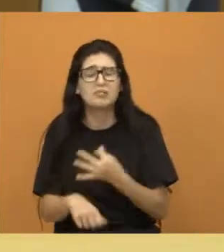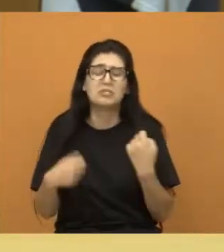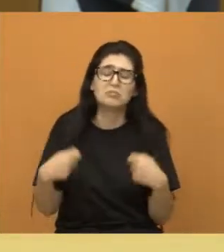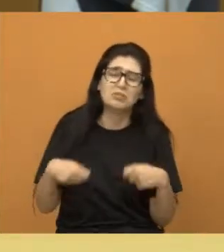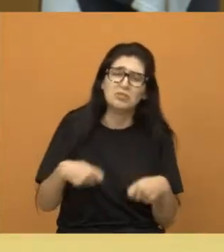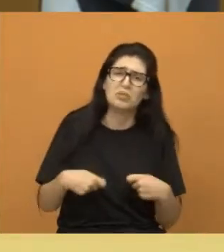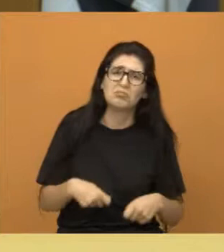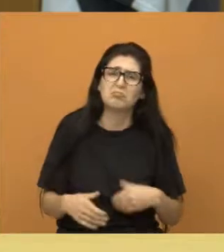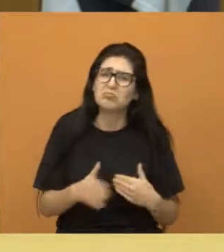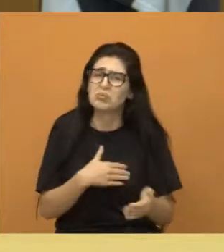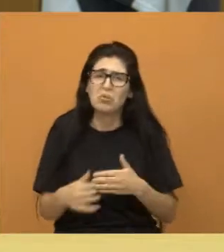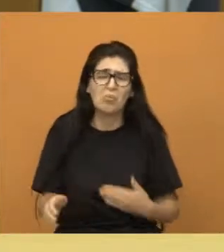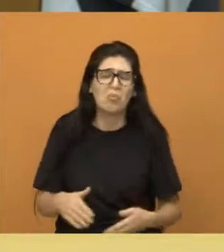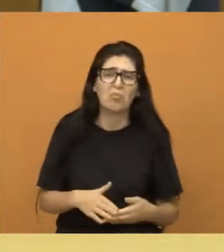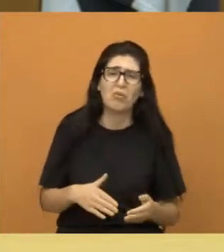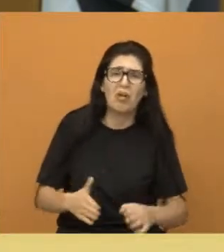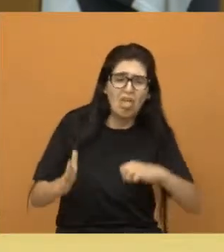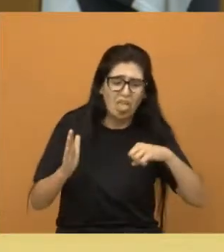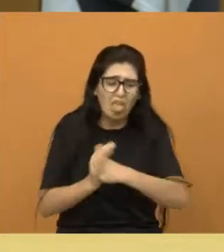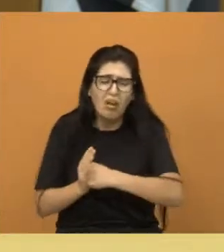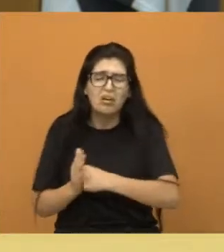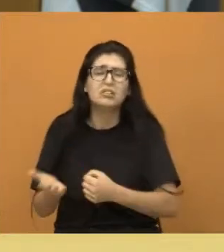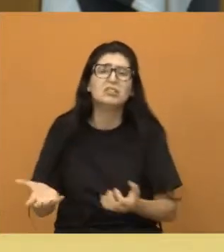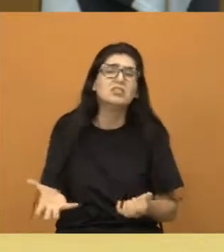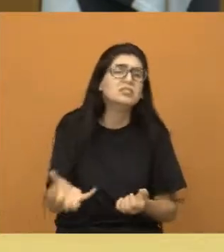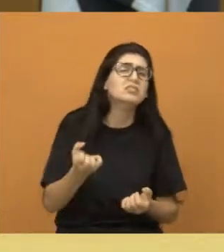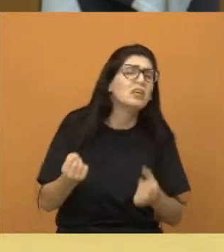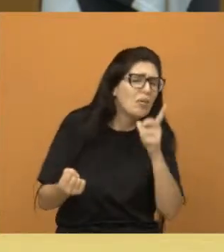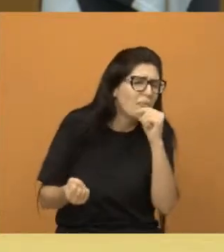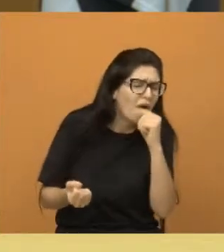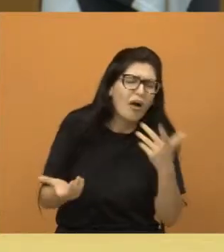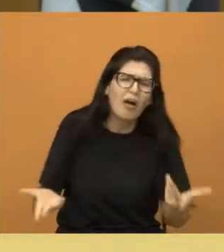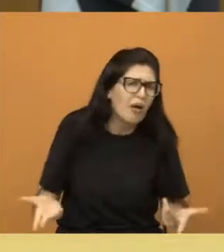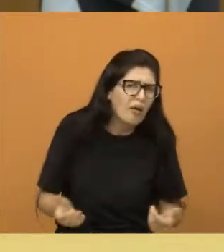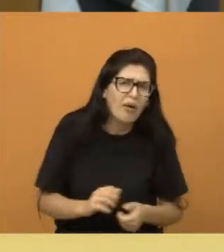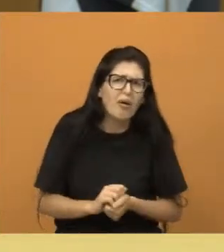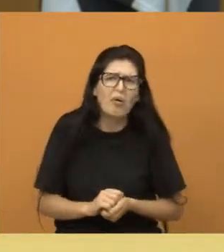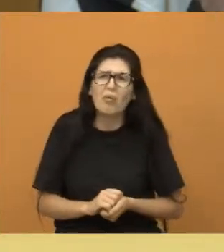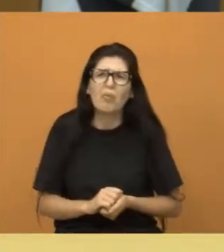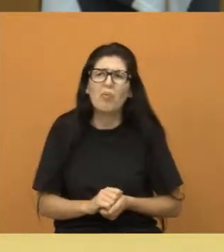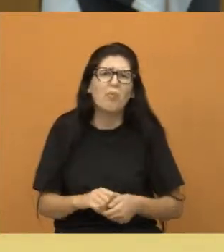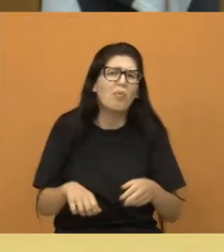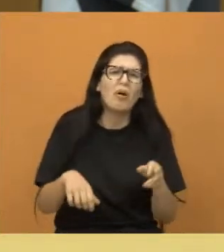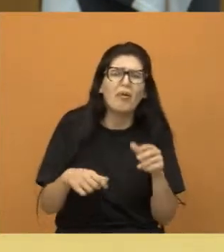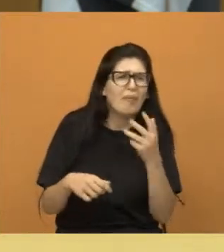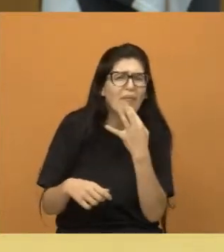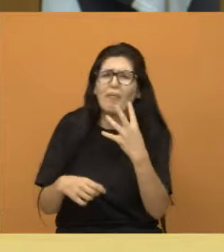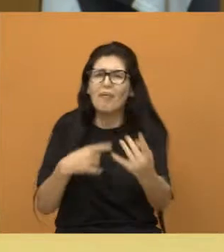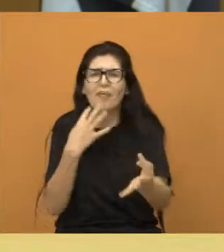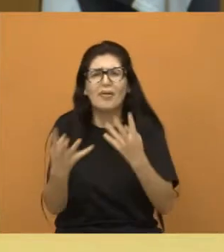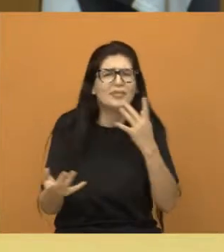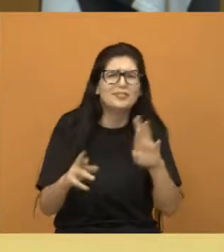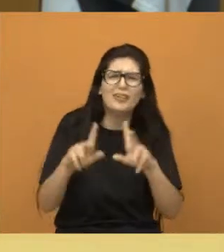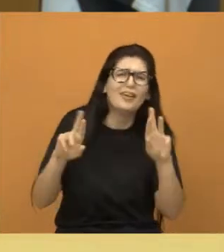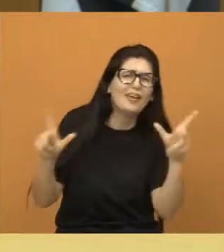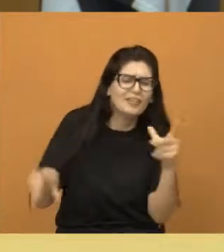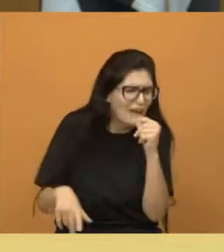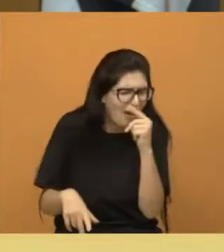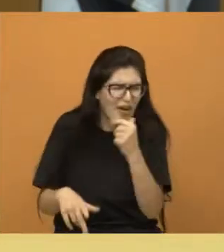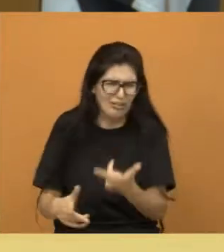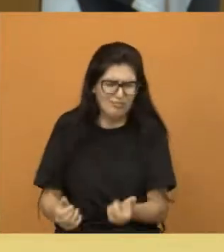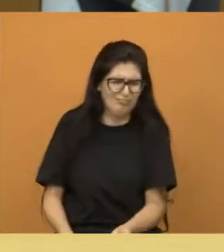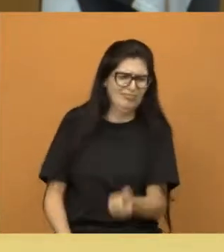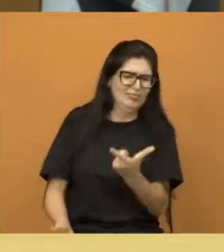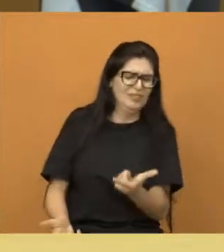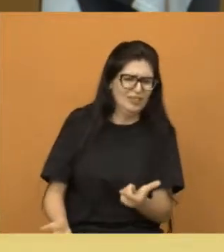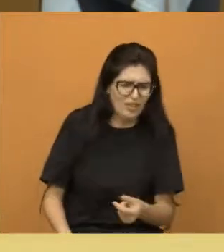Qualquer obstrução que tem aí na rede, você recebe a água lá na sua casa, roxa, marrom, branca.